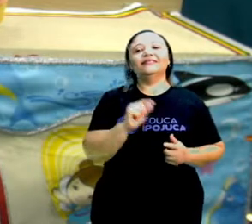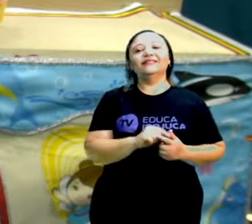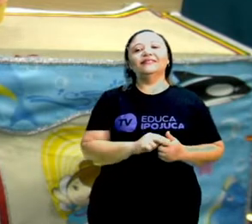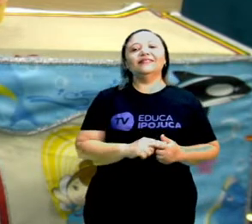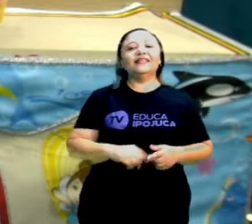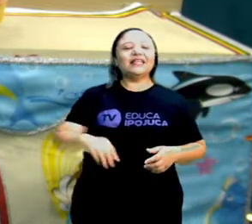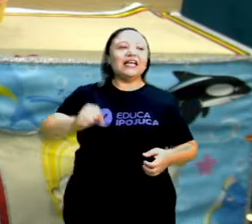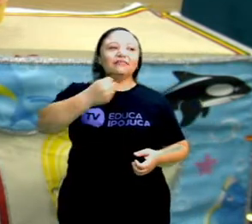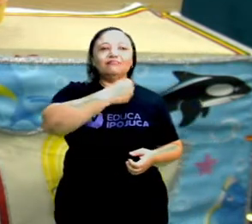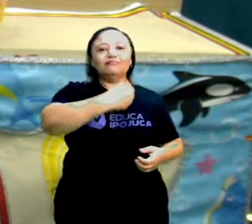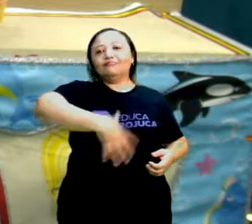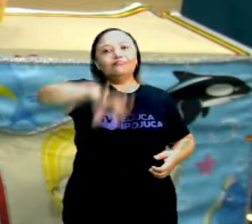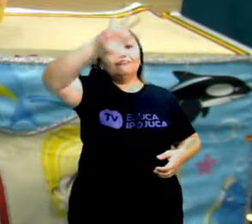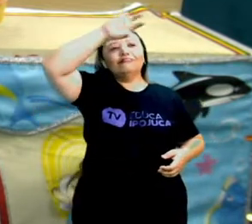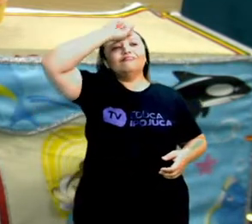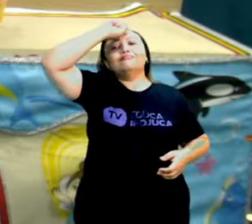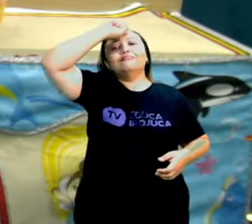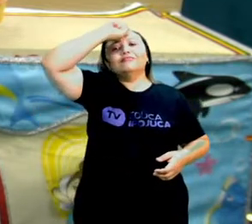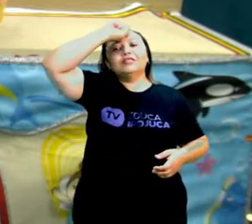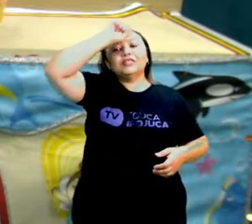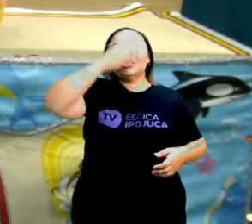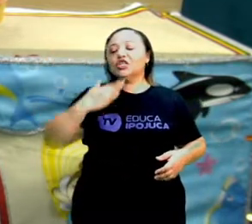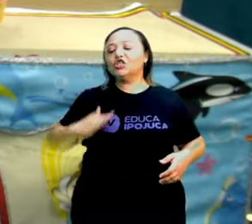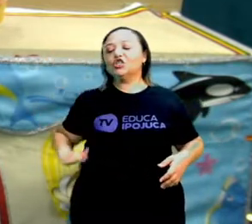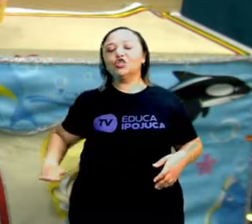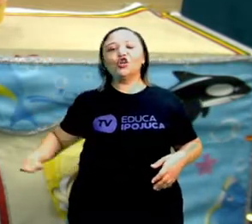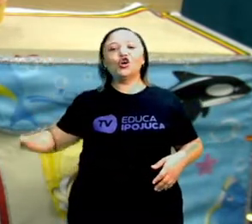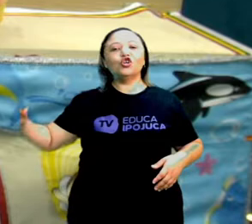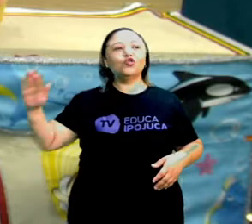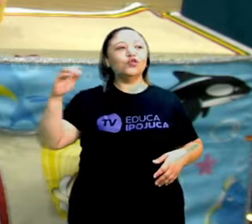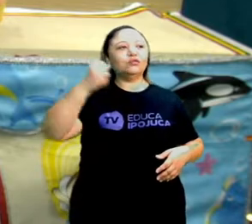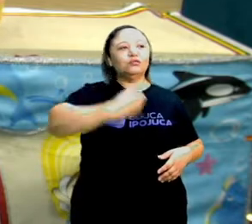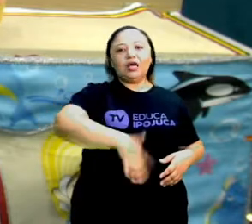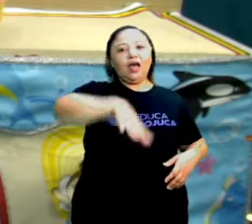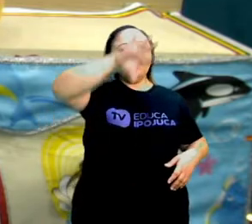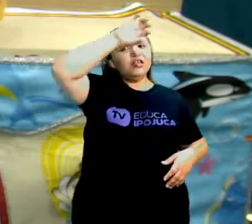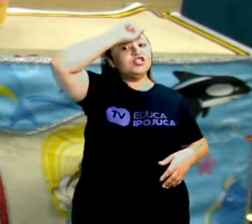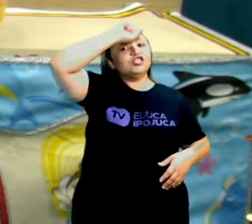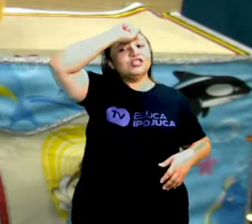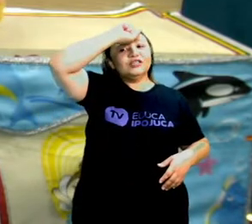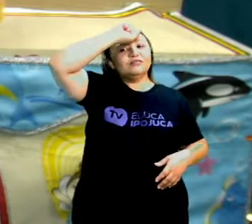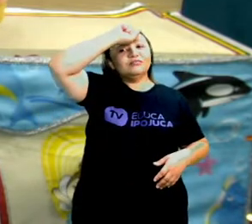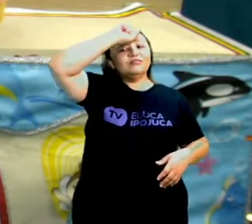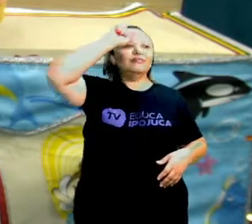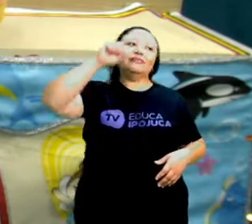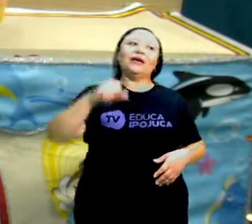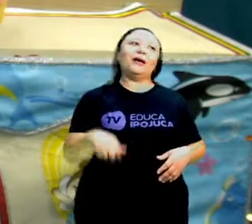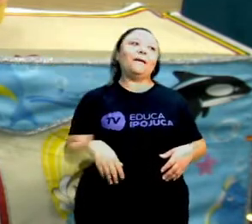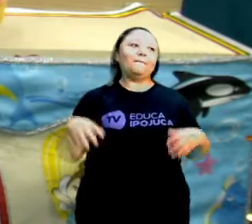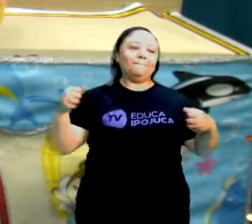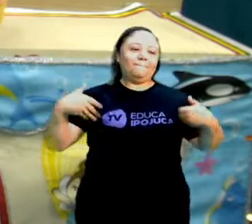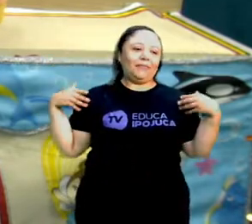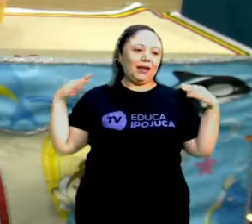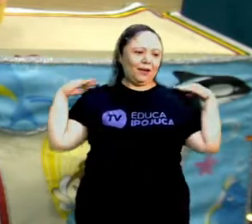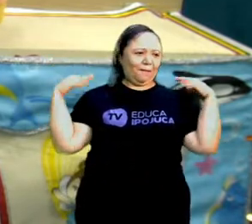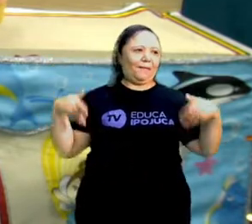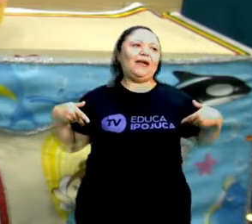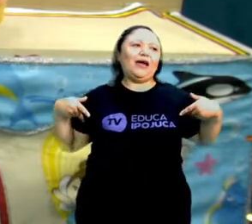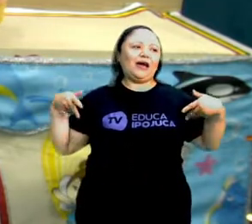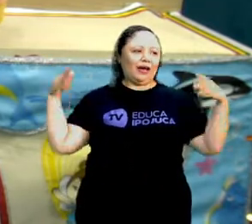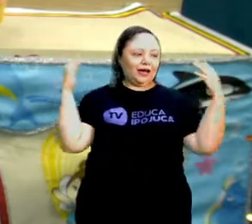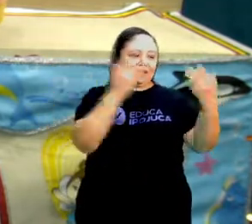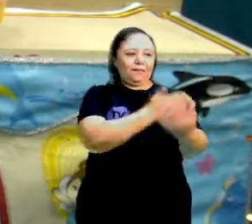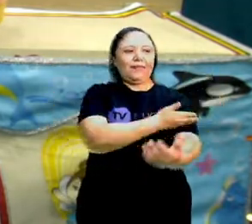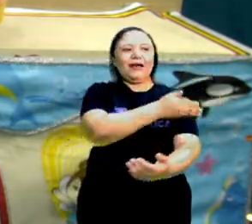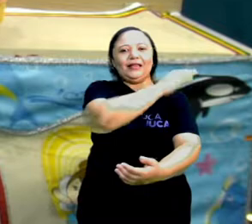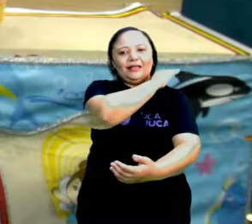A feiticeira e os anões, leiturinha. Oxê, não era Branca de Neve? Não, essa não.